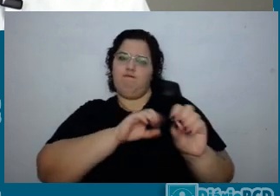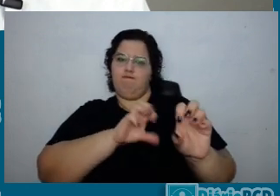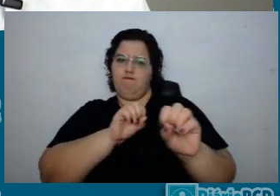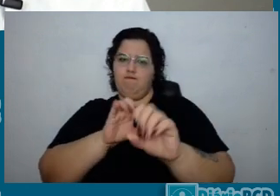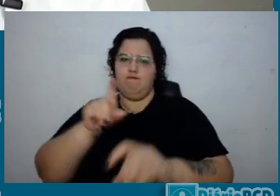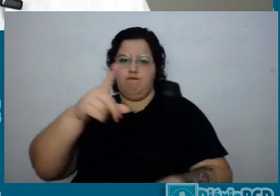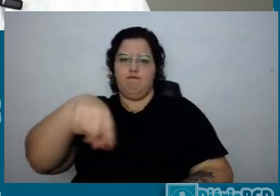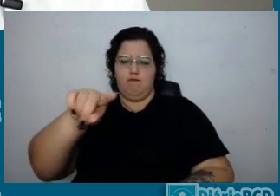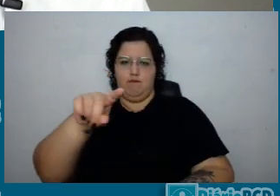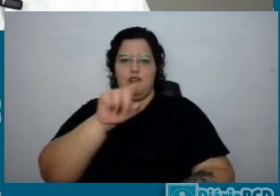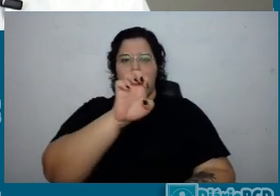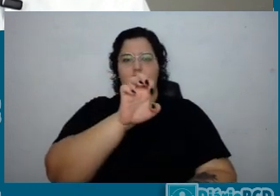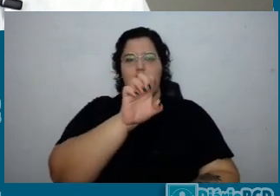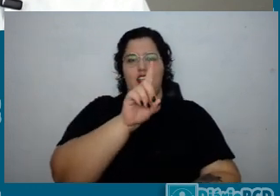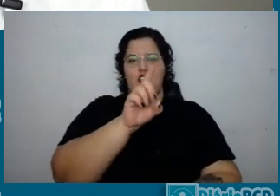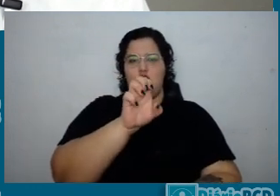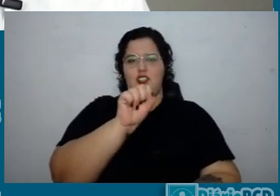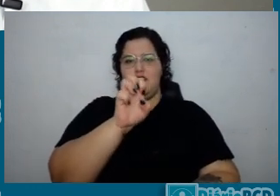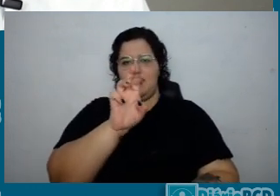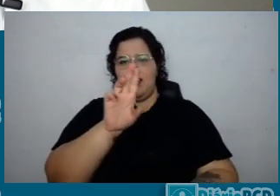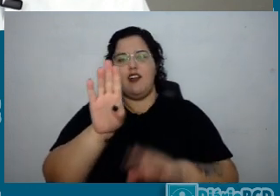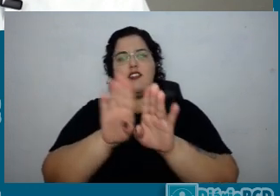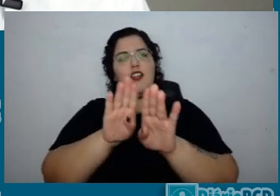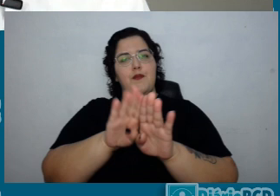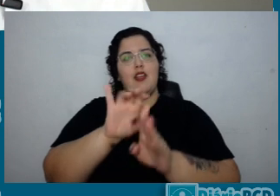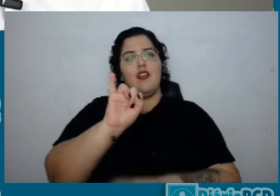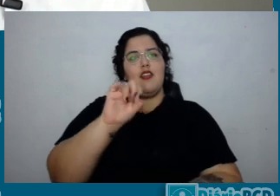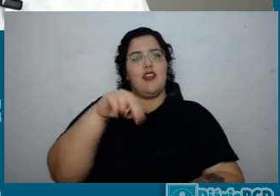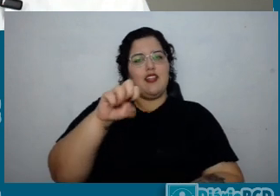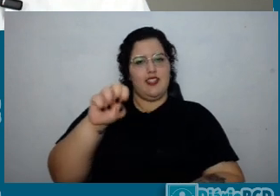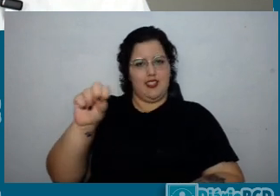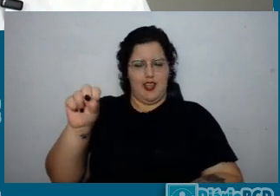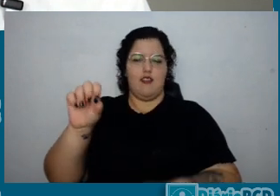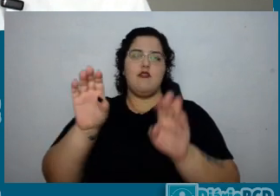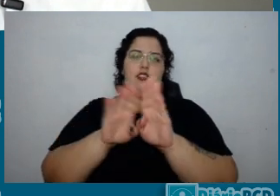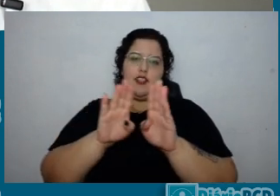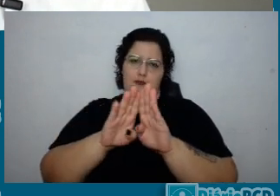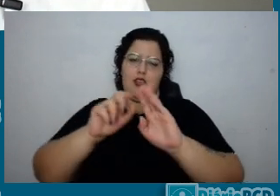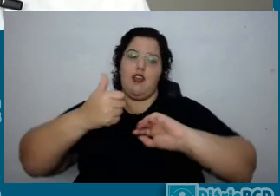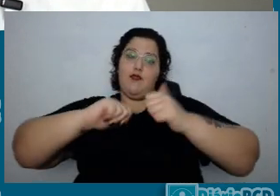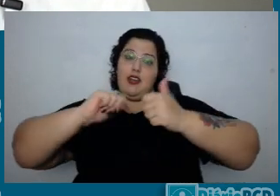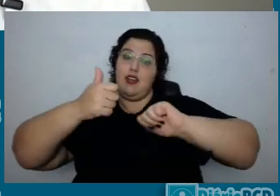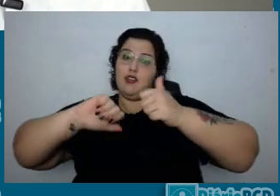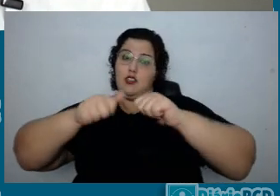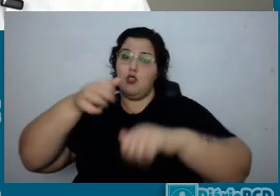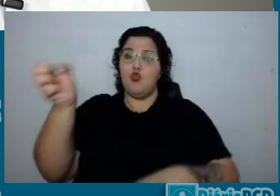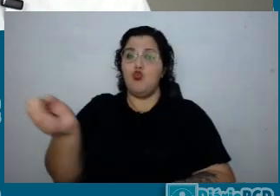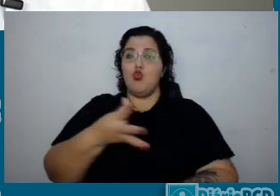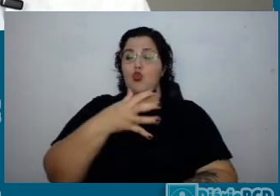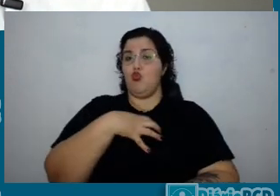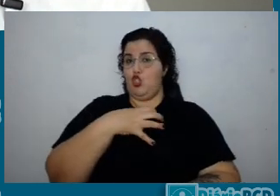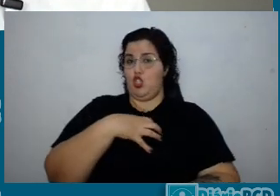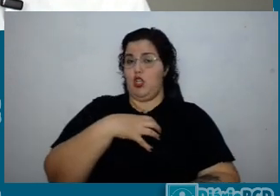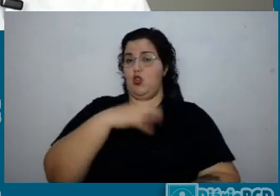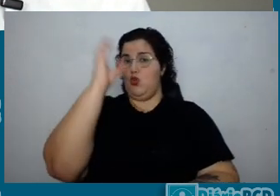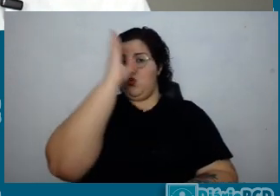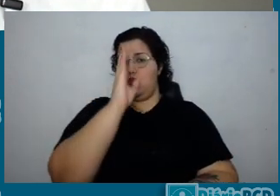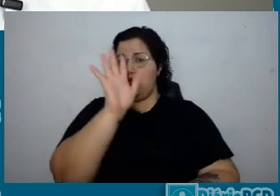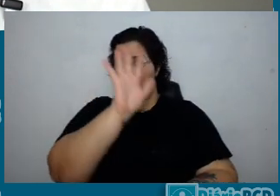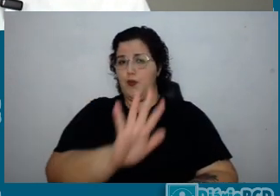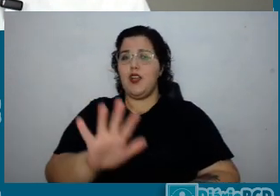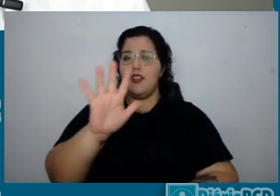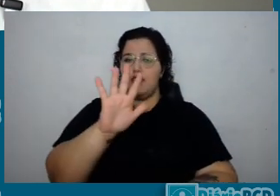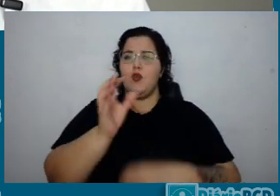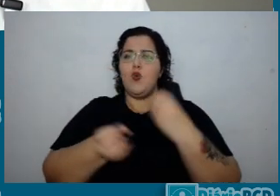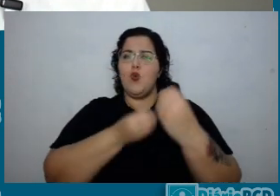de trabalhadores, tanto da EBSER quanto do INSS, para avaliação biopsicossocial, pelo modelo do Índice Brasileiro